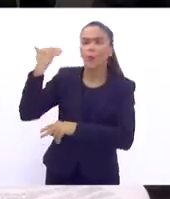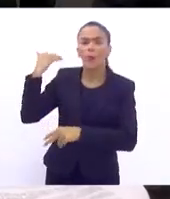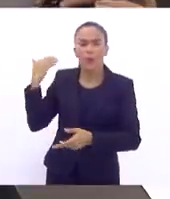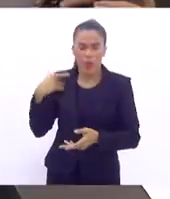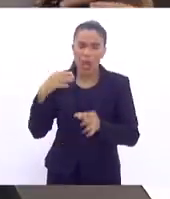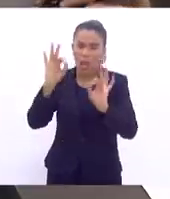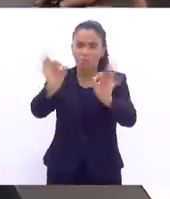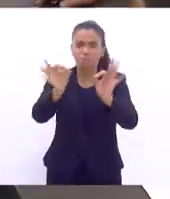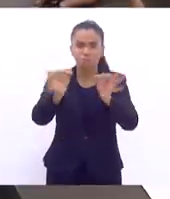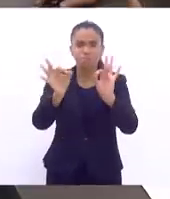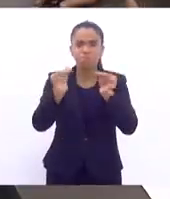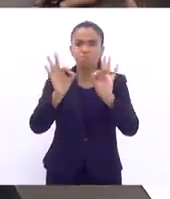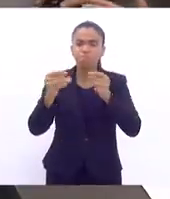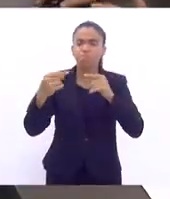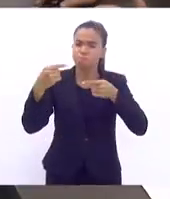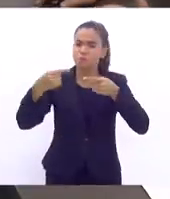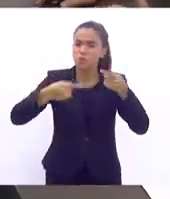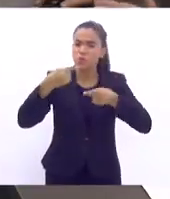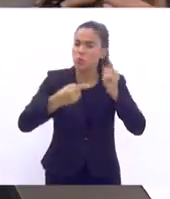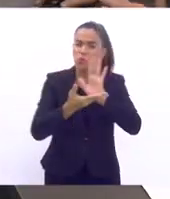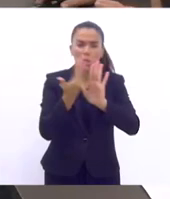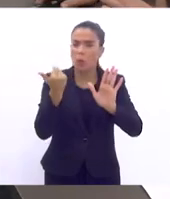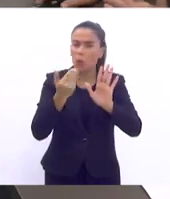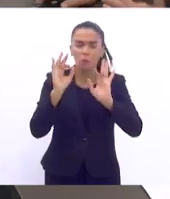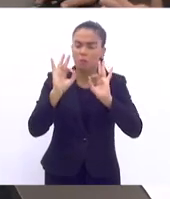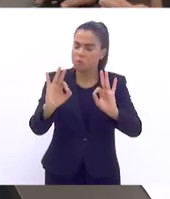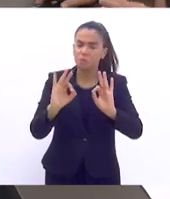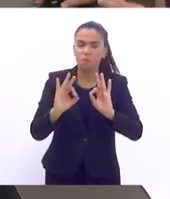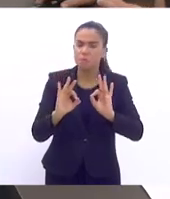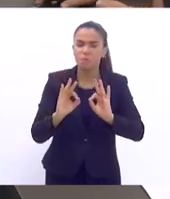coloquei da retirada da pauta